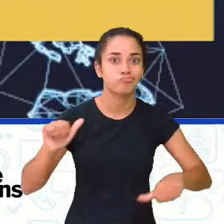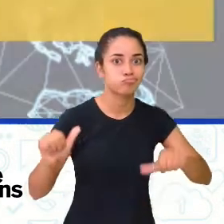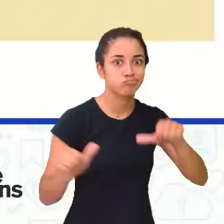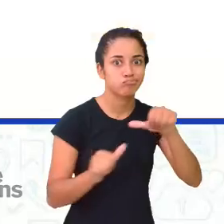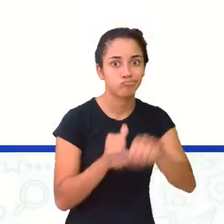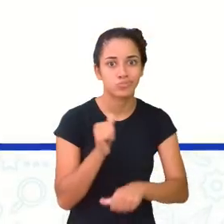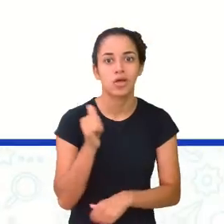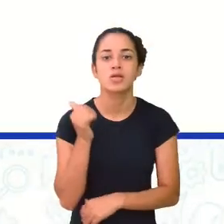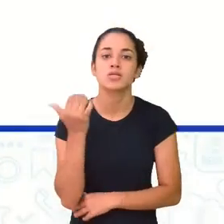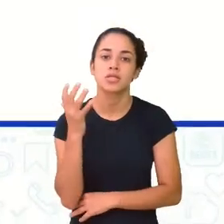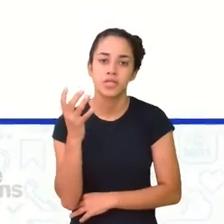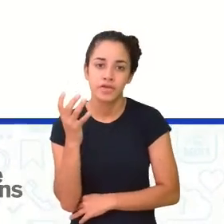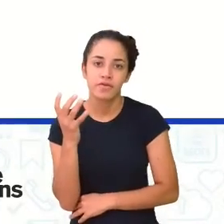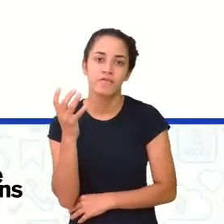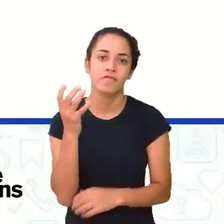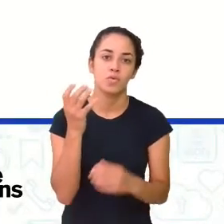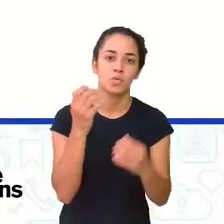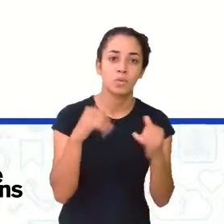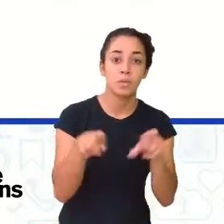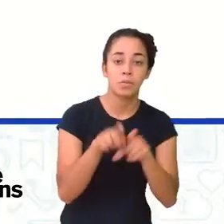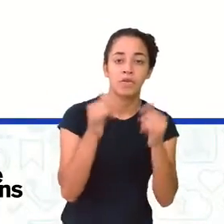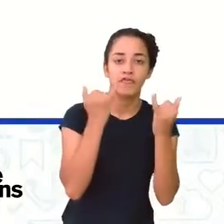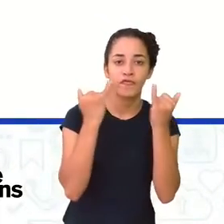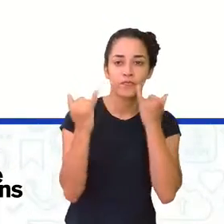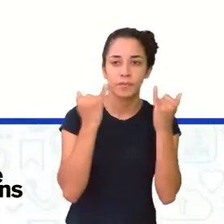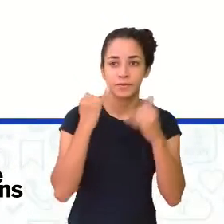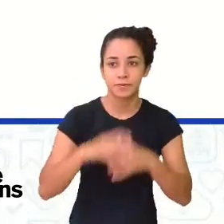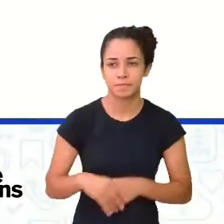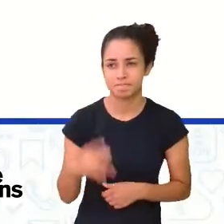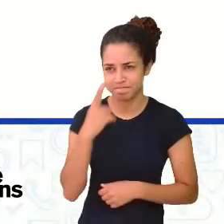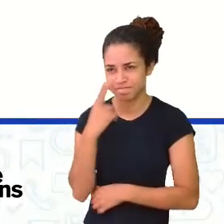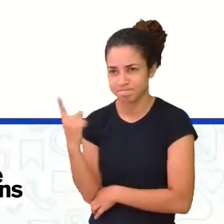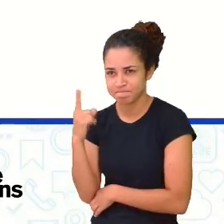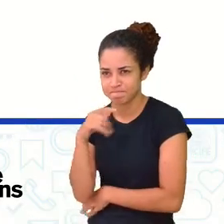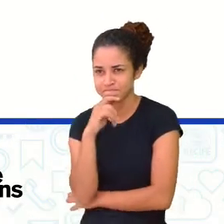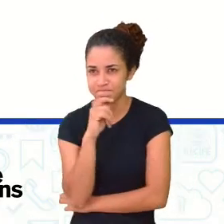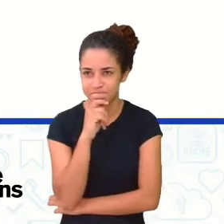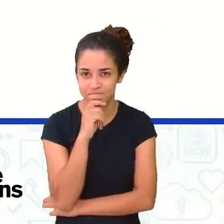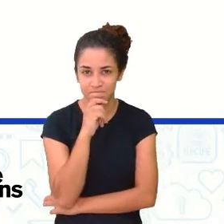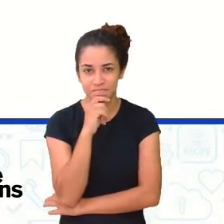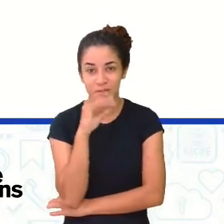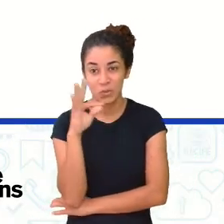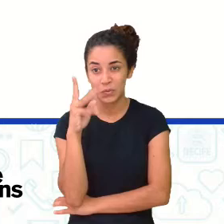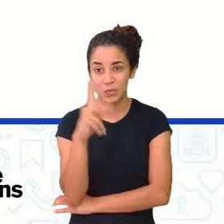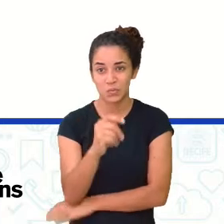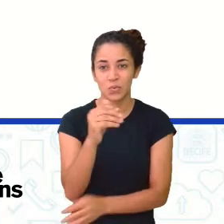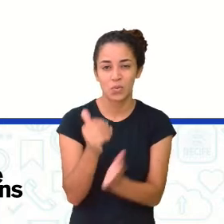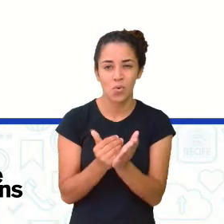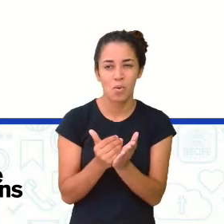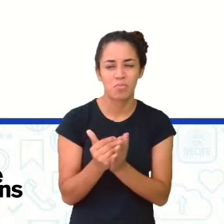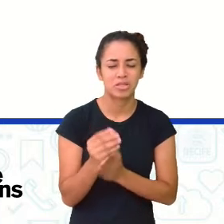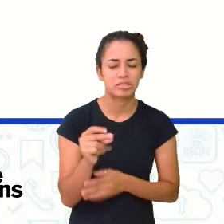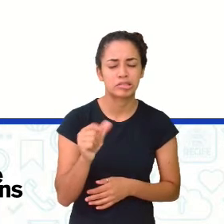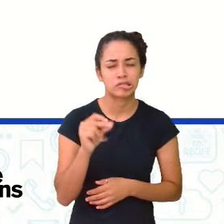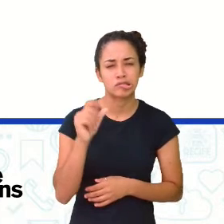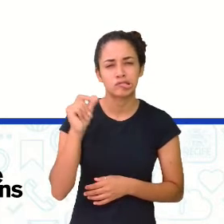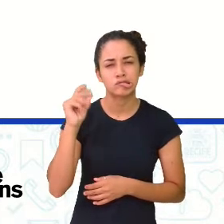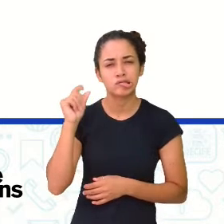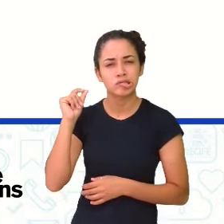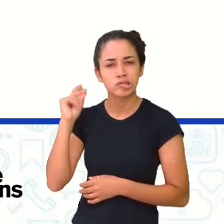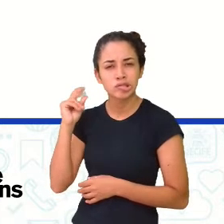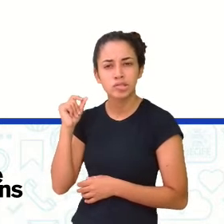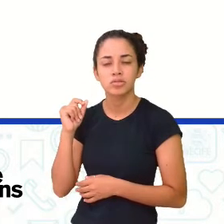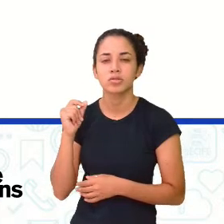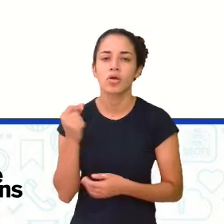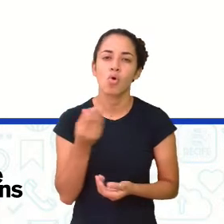científico e informacional. Então você vê aqui, ó, tudo começa lá atrás, quando o